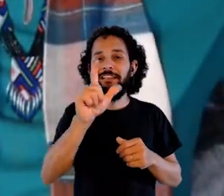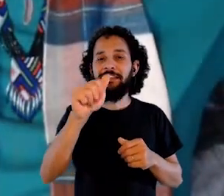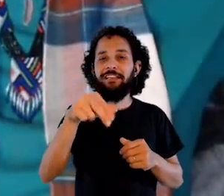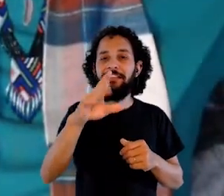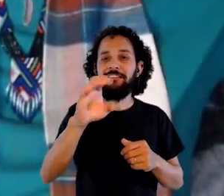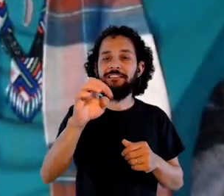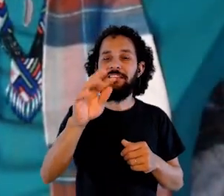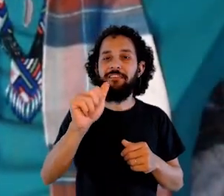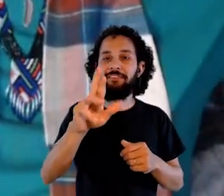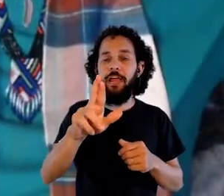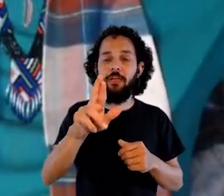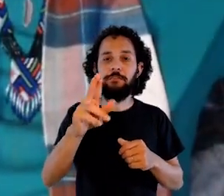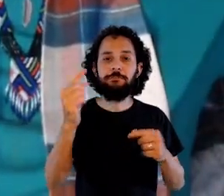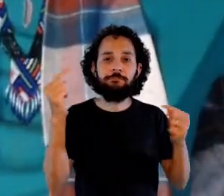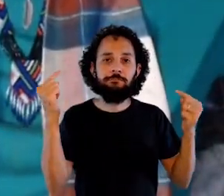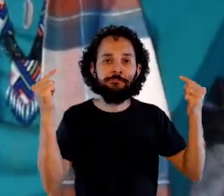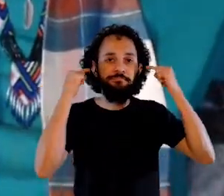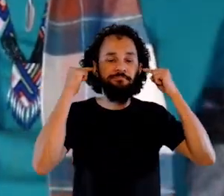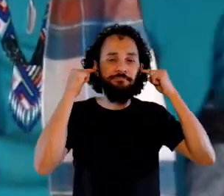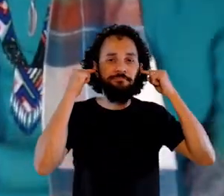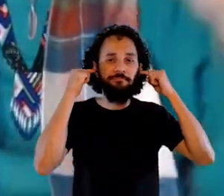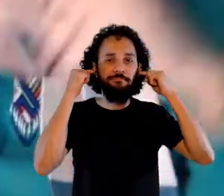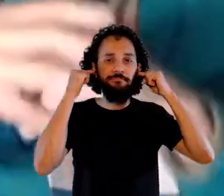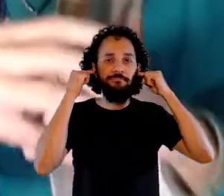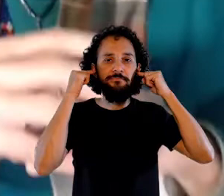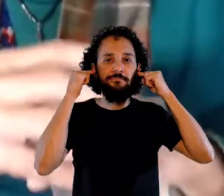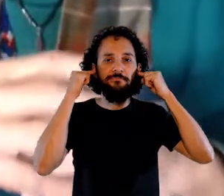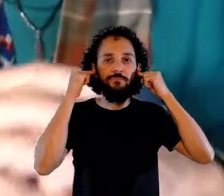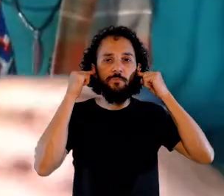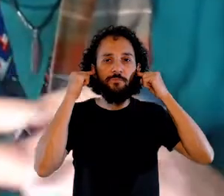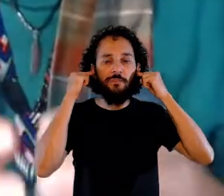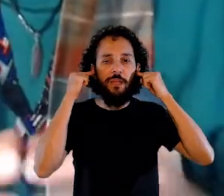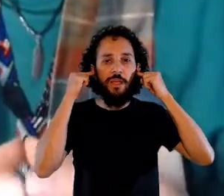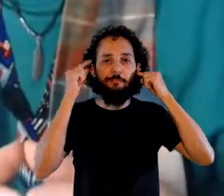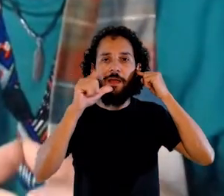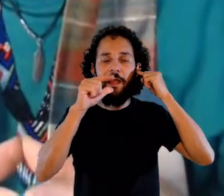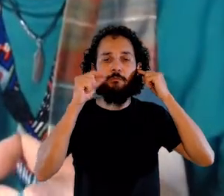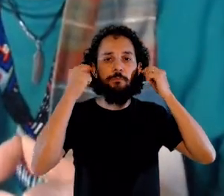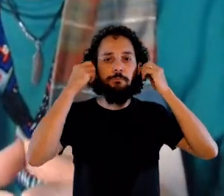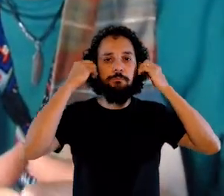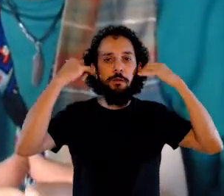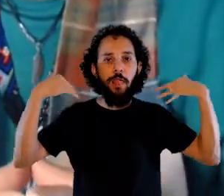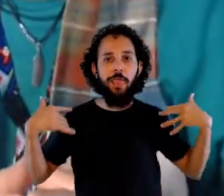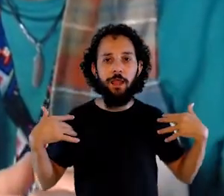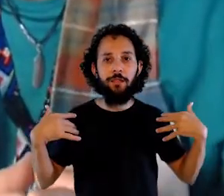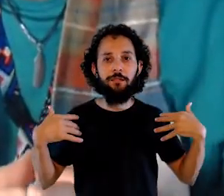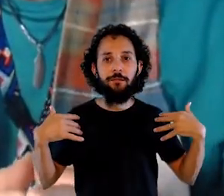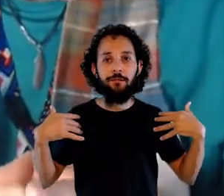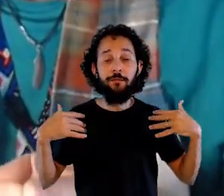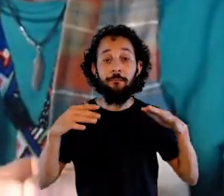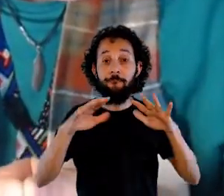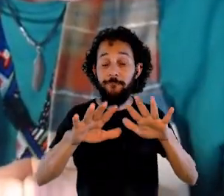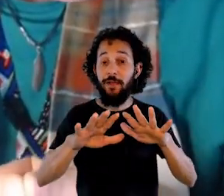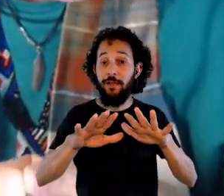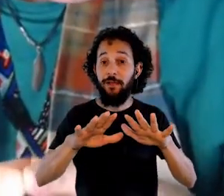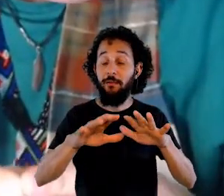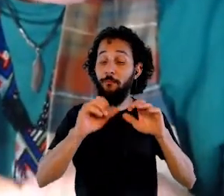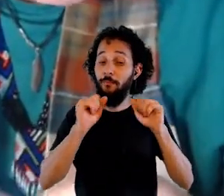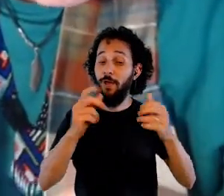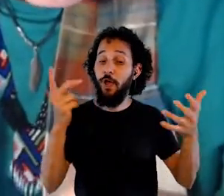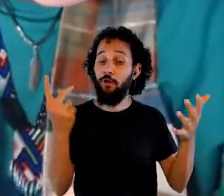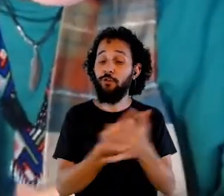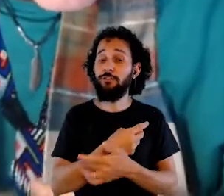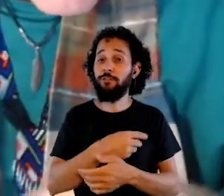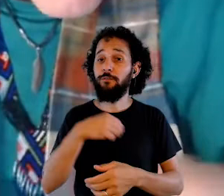Lancetar os ouvidos, para poder tirar aquele coágulo, aquela coisa toda, né? O que teria uma possibilidade de eu perder a